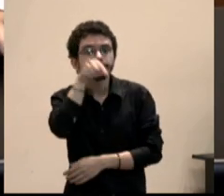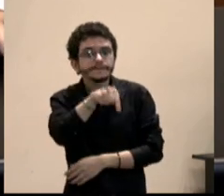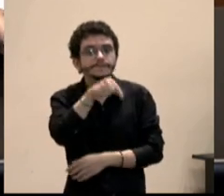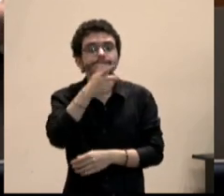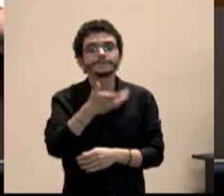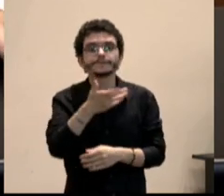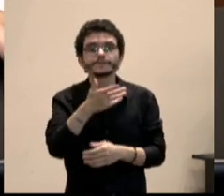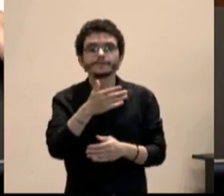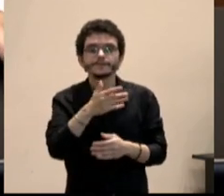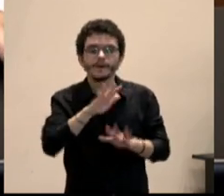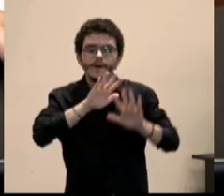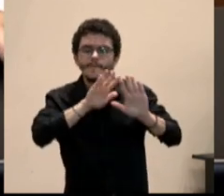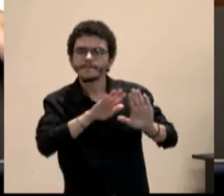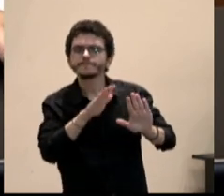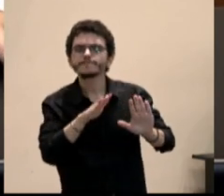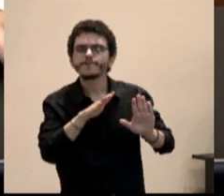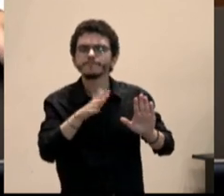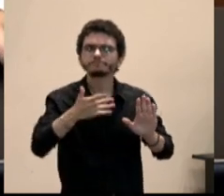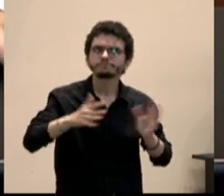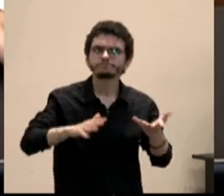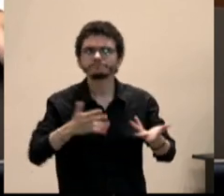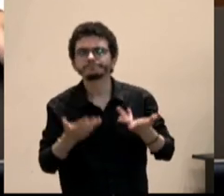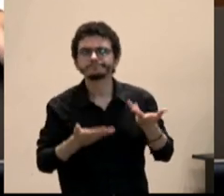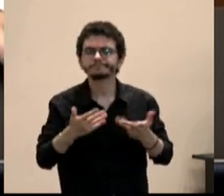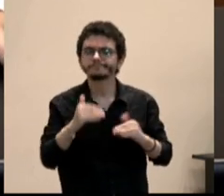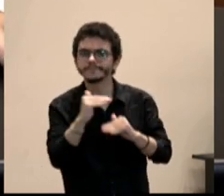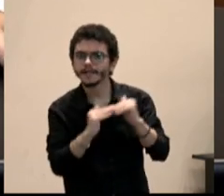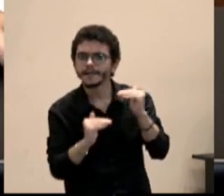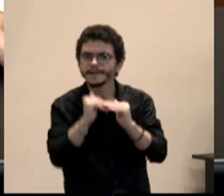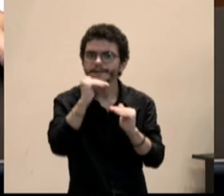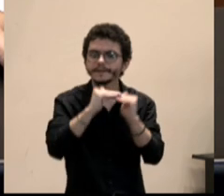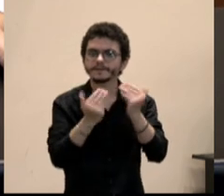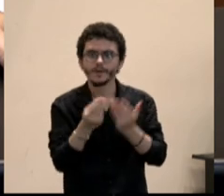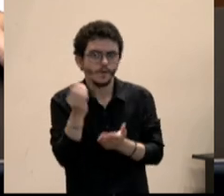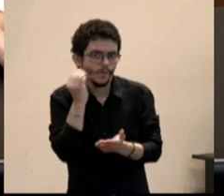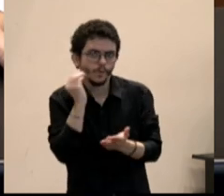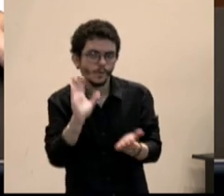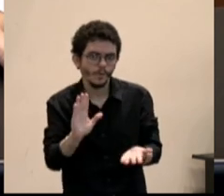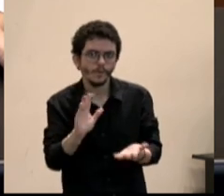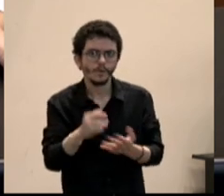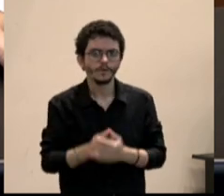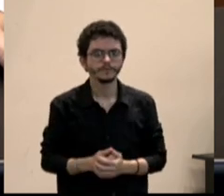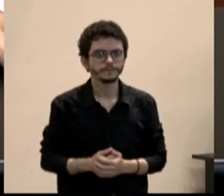se assenta, de certo modo, na construção, evidentemente, de